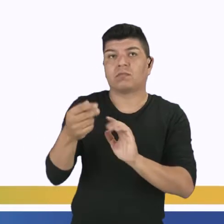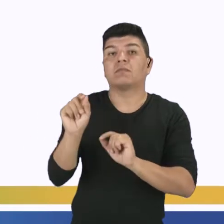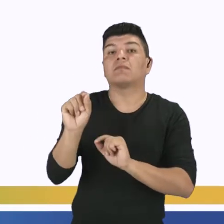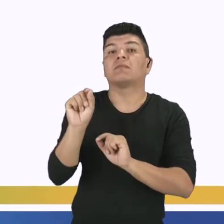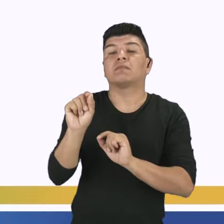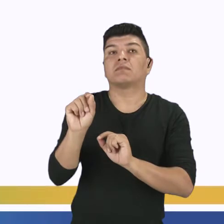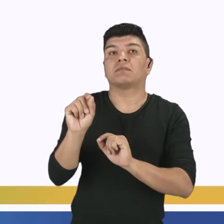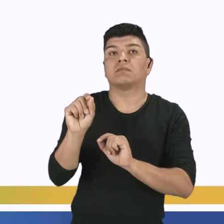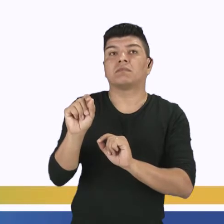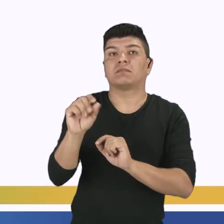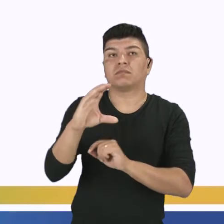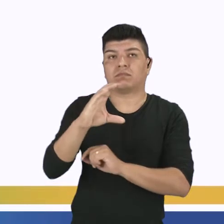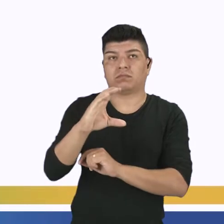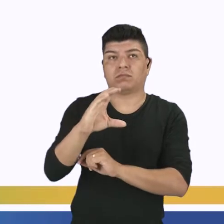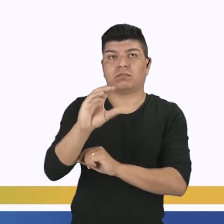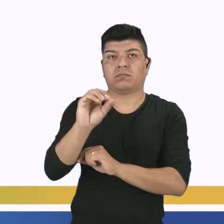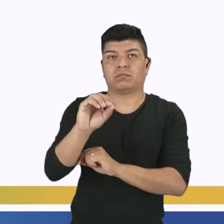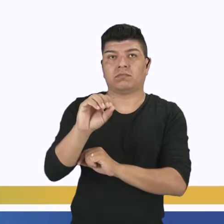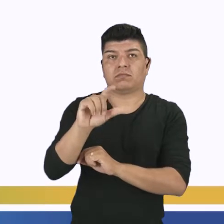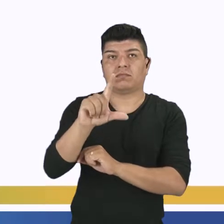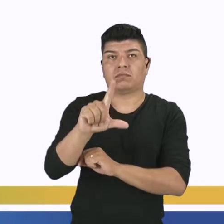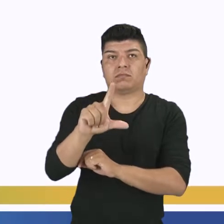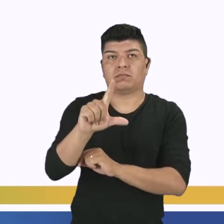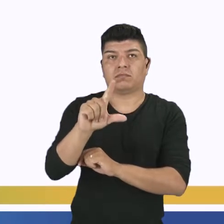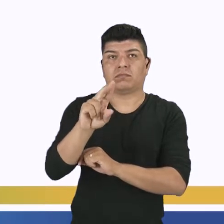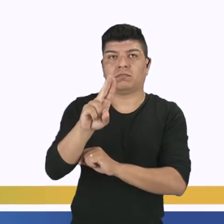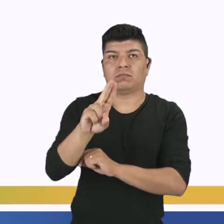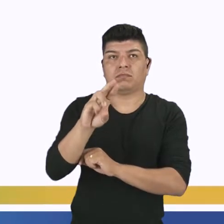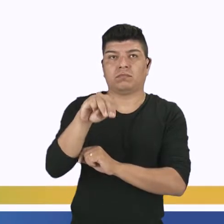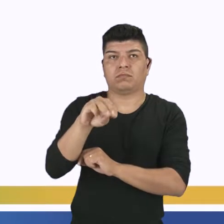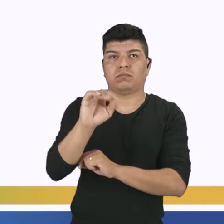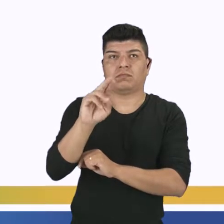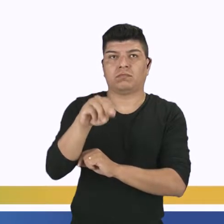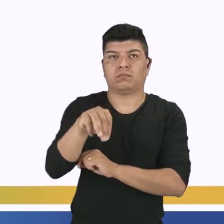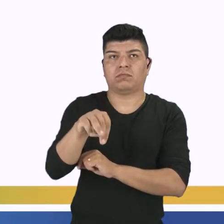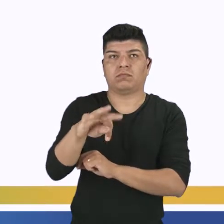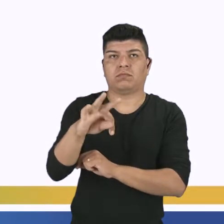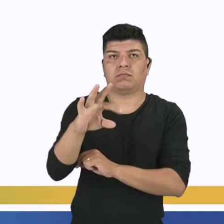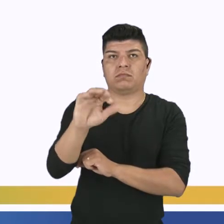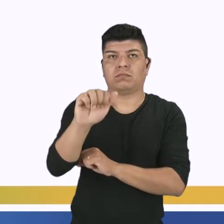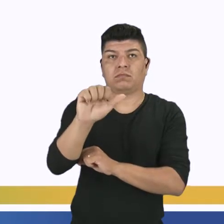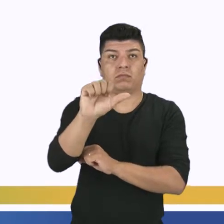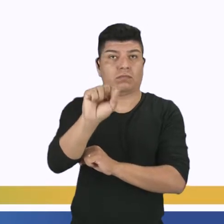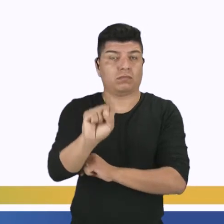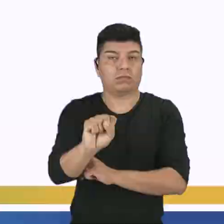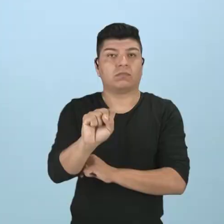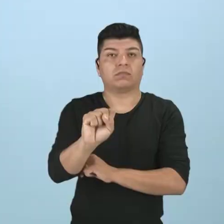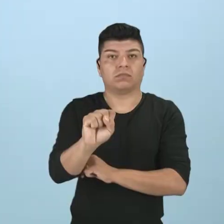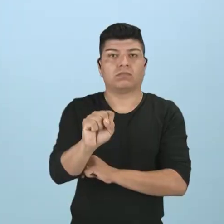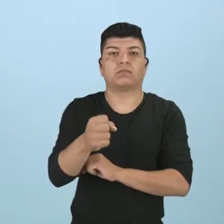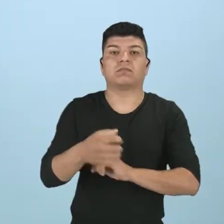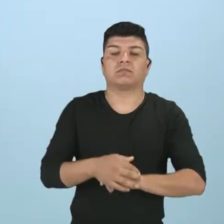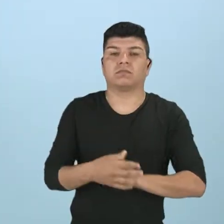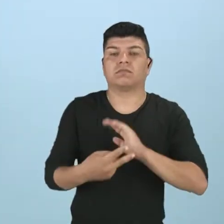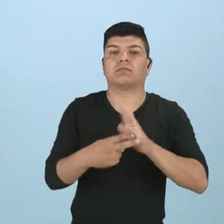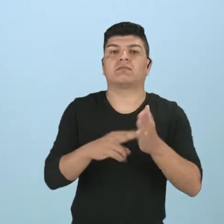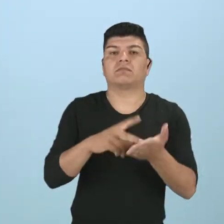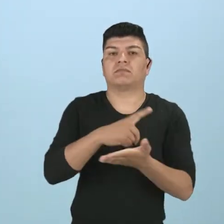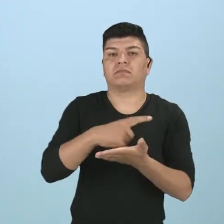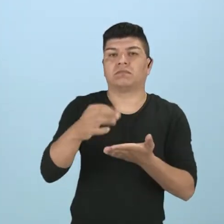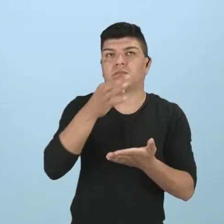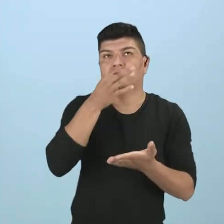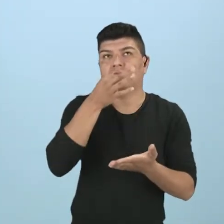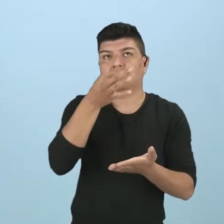denominará columnistas, perdão. Então, que é o artigo de opinião? O que é um artigo de opinião?